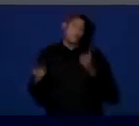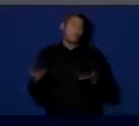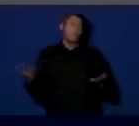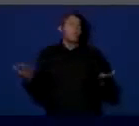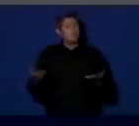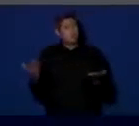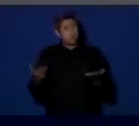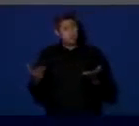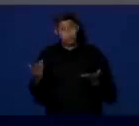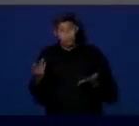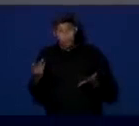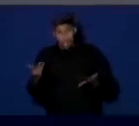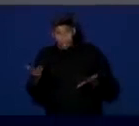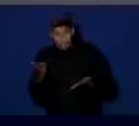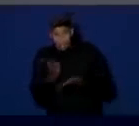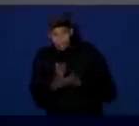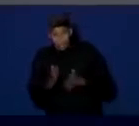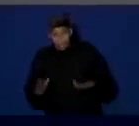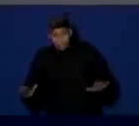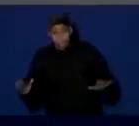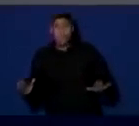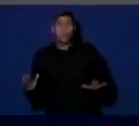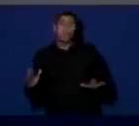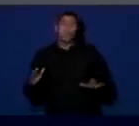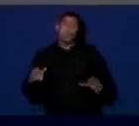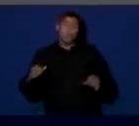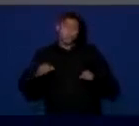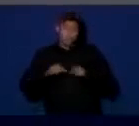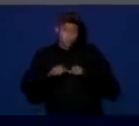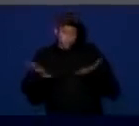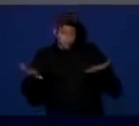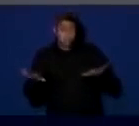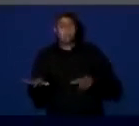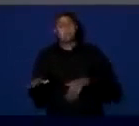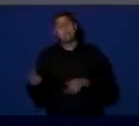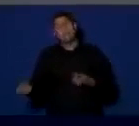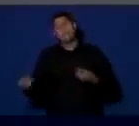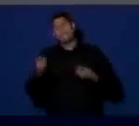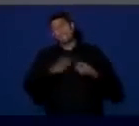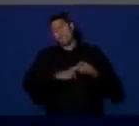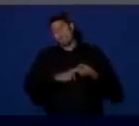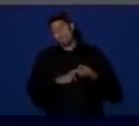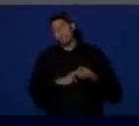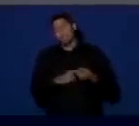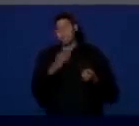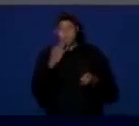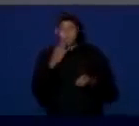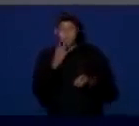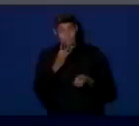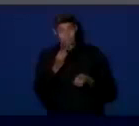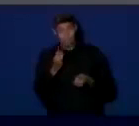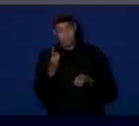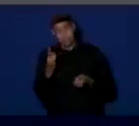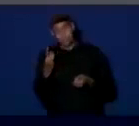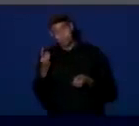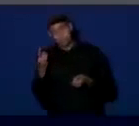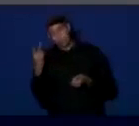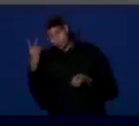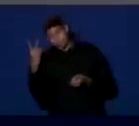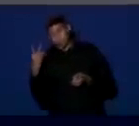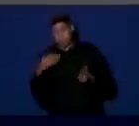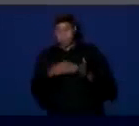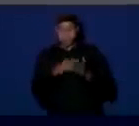E agora, bom, quando passar a pandemia, vamos voltar para lá. E se a gente pensar que de 2012 a